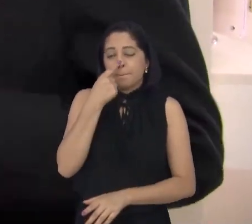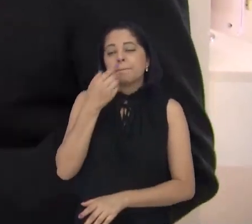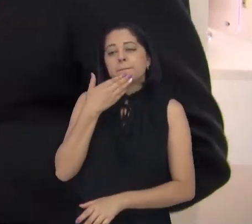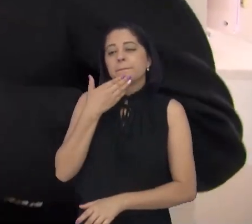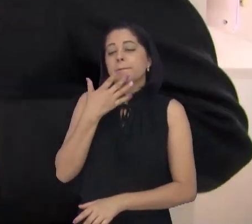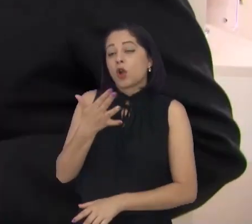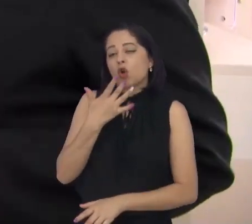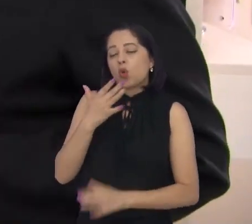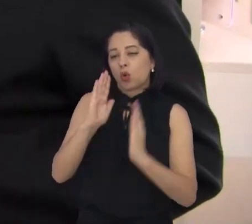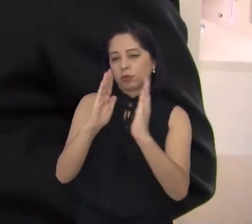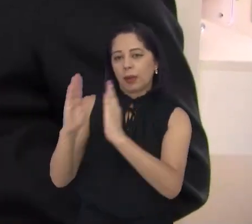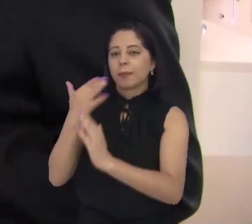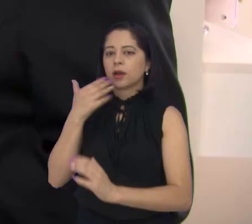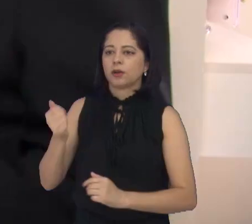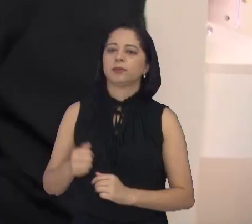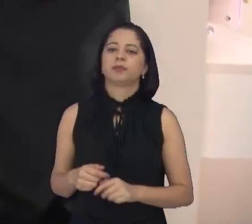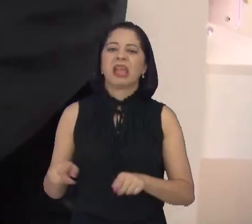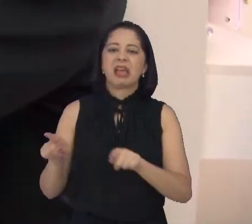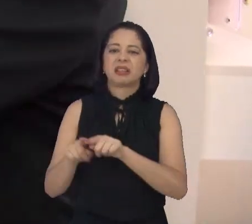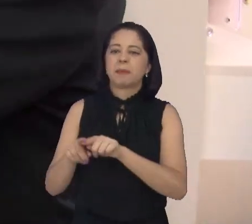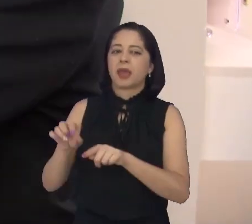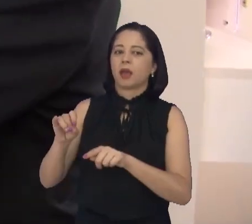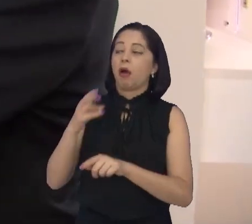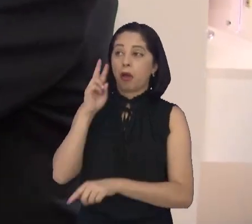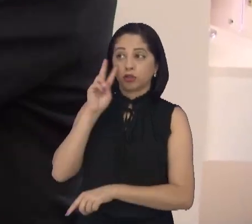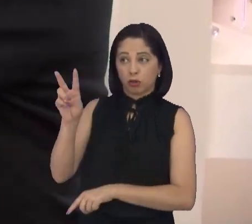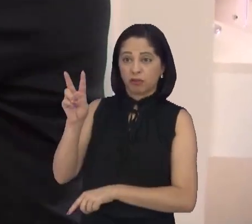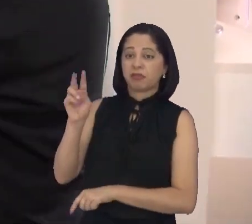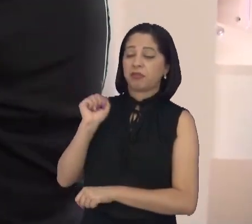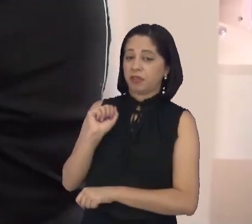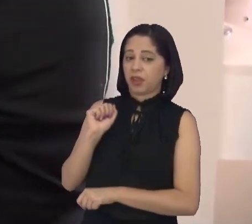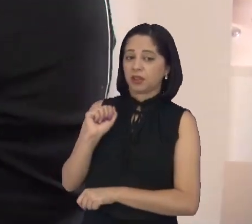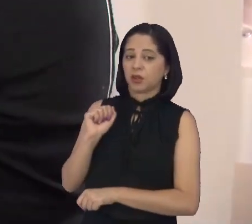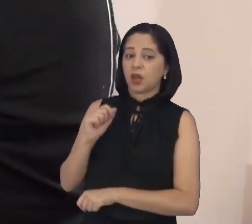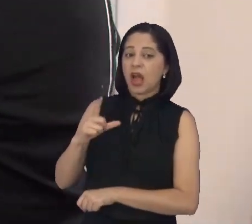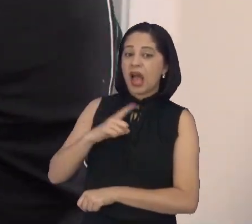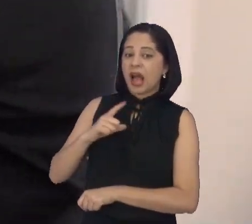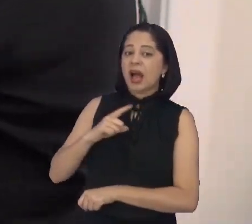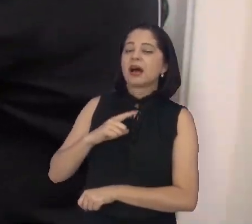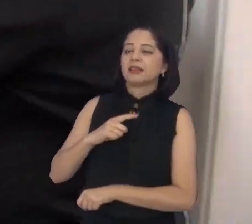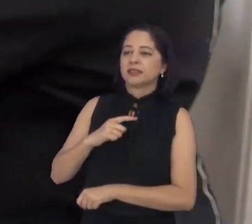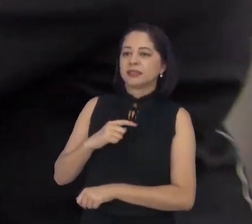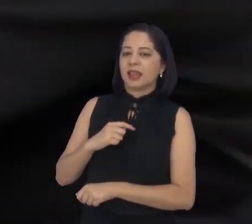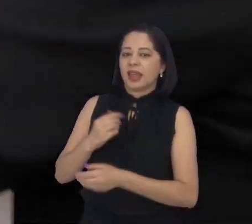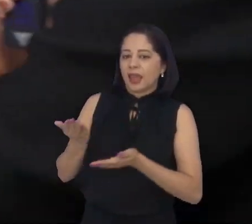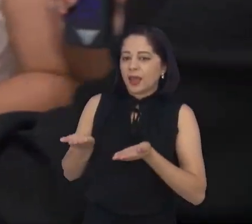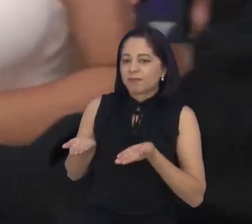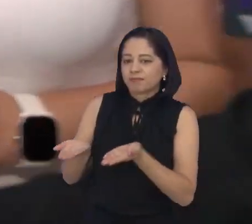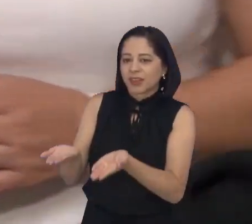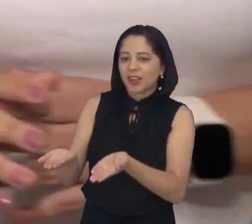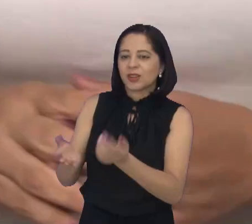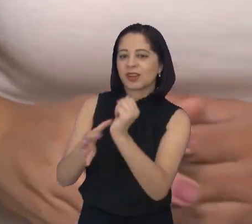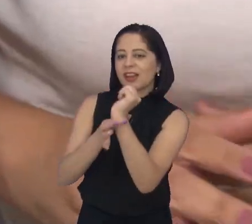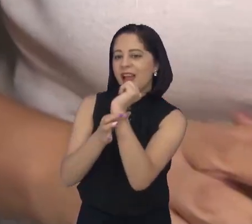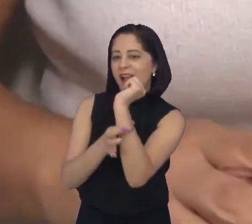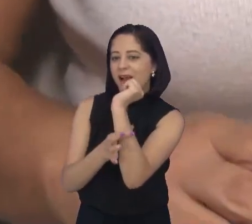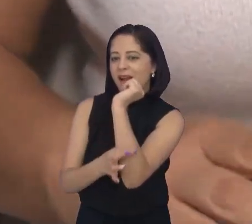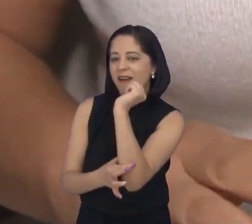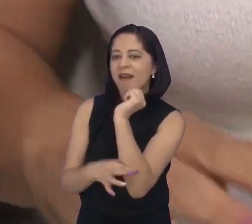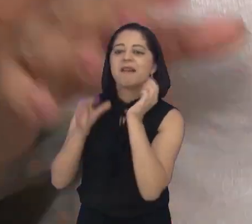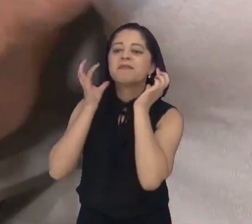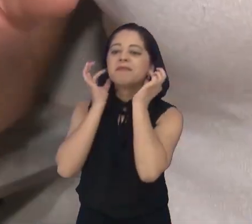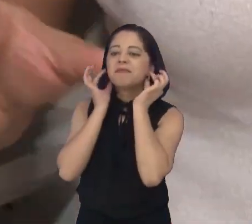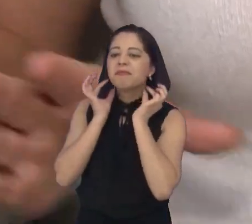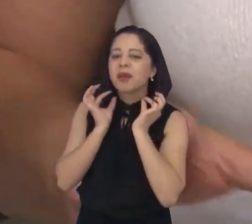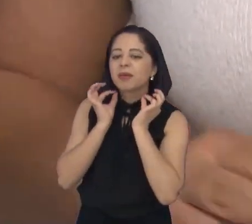Milena, falta de espaço também não é desculpa, né? Porque eu tô vendo aqui suas roupas e também tem espaço para bijuteria, para joia, para acessórios.